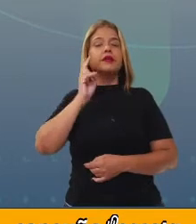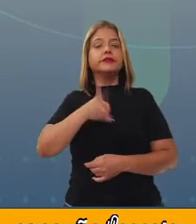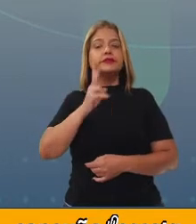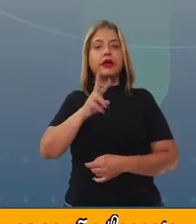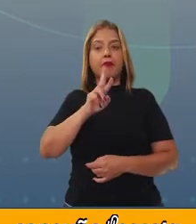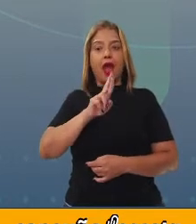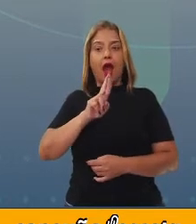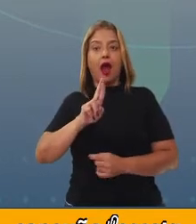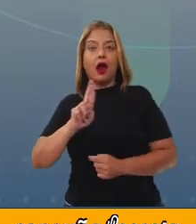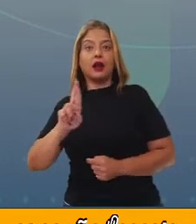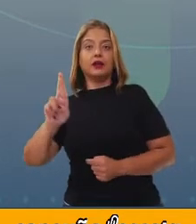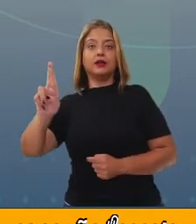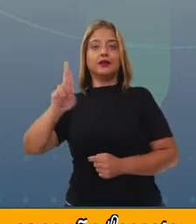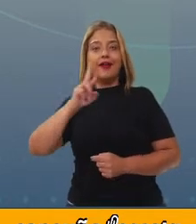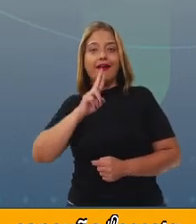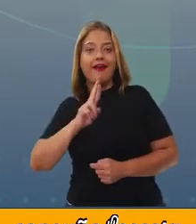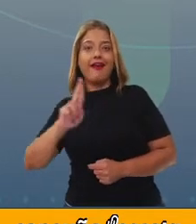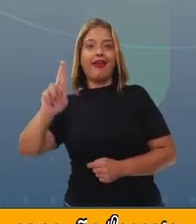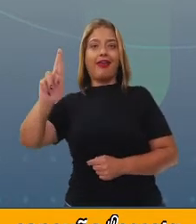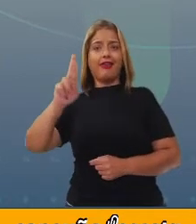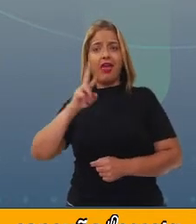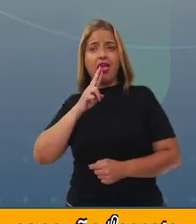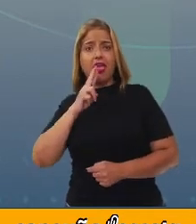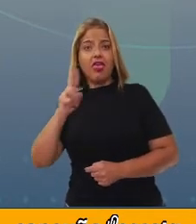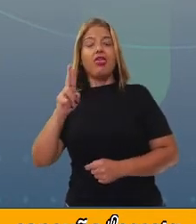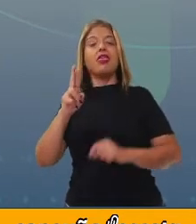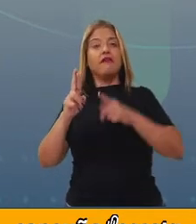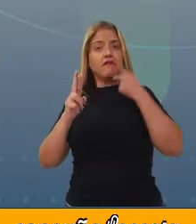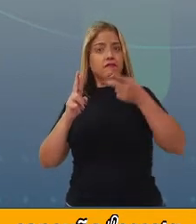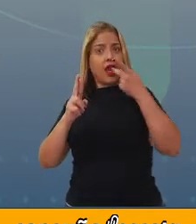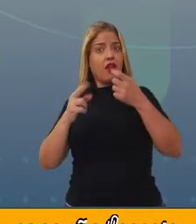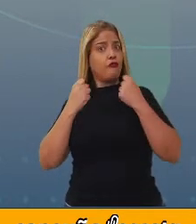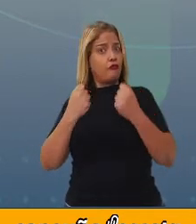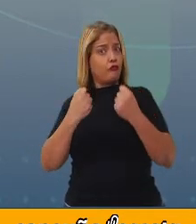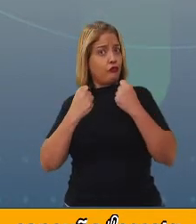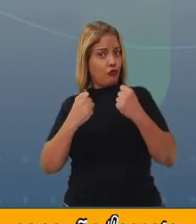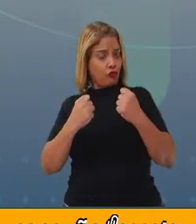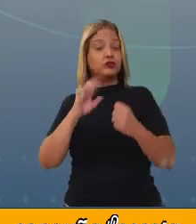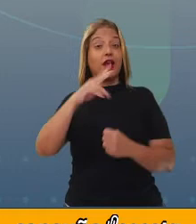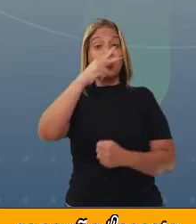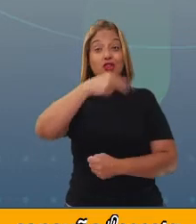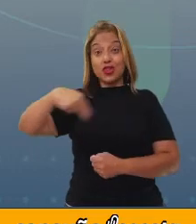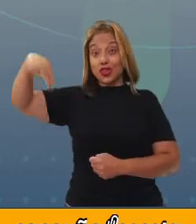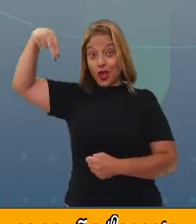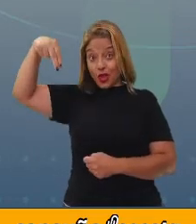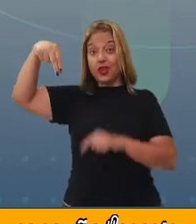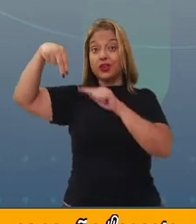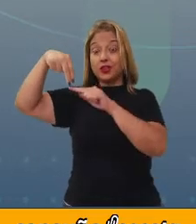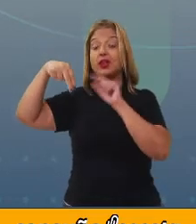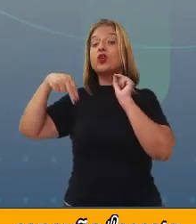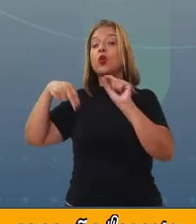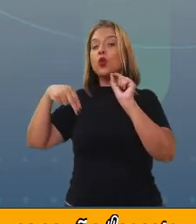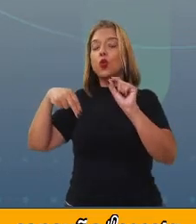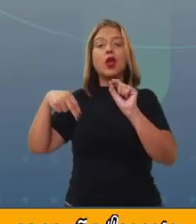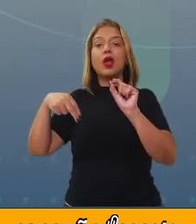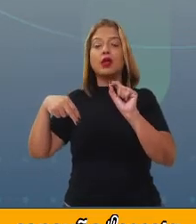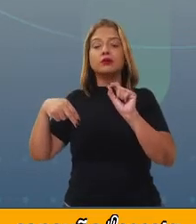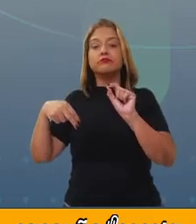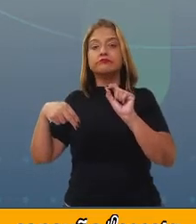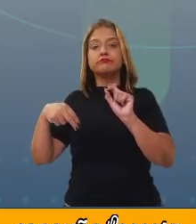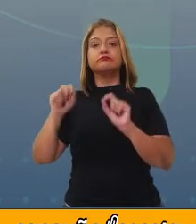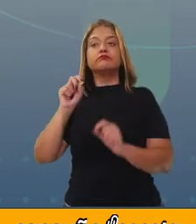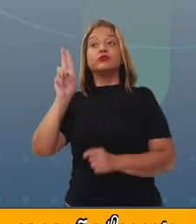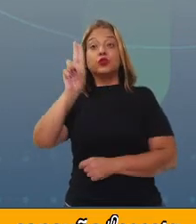porta, portão, não é verdade? E no Nordeste, esse